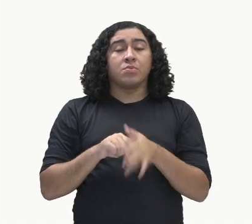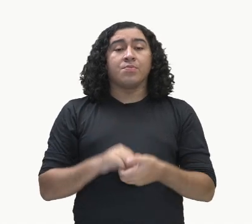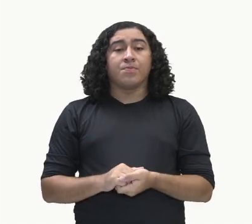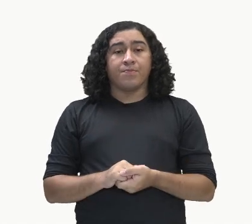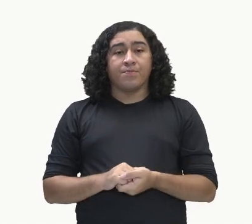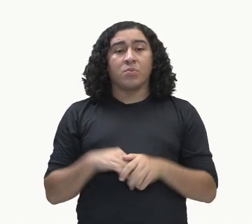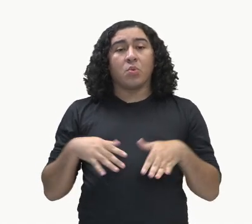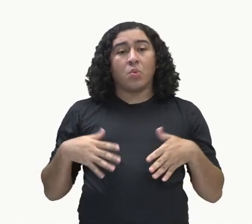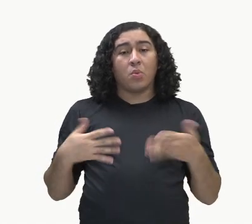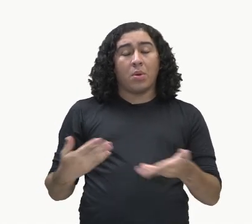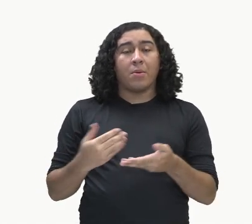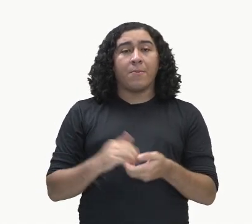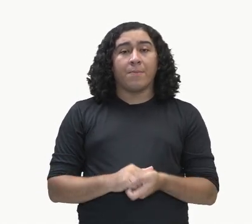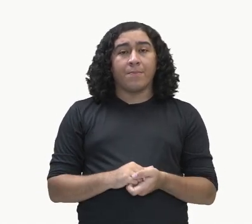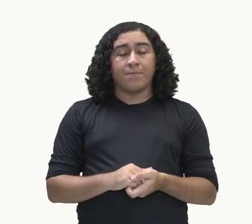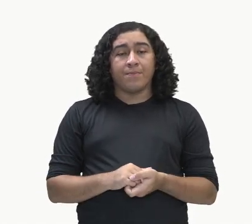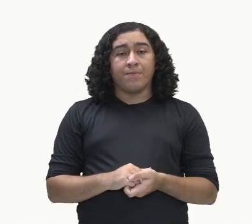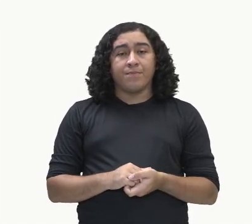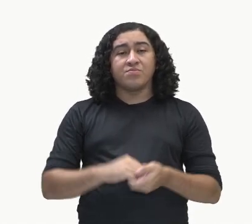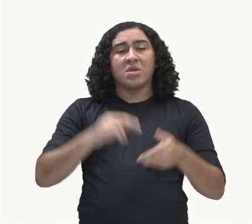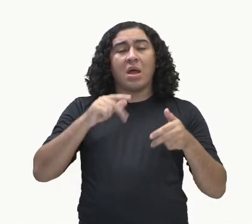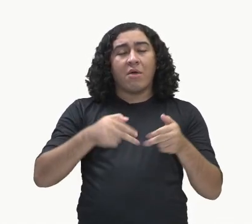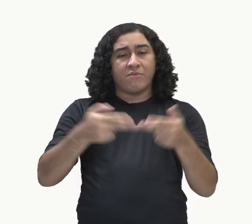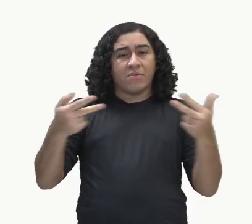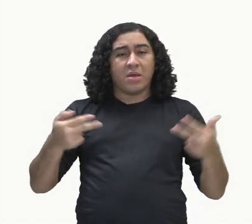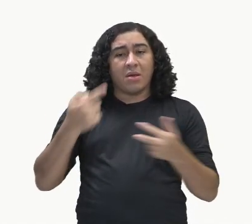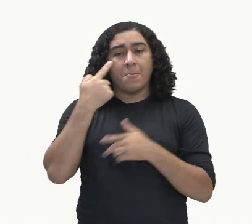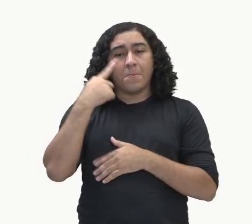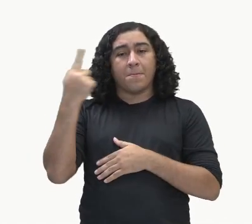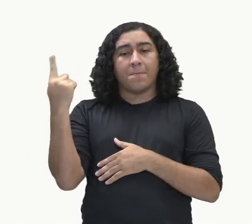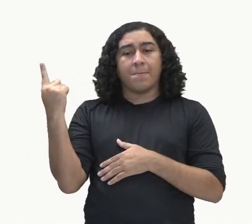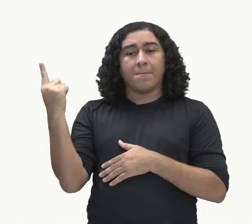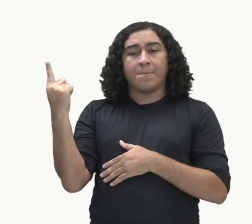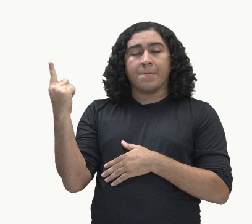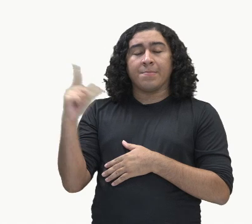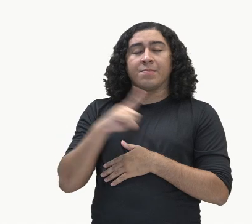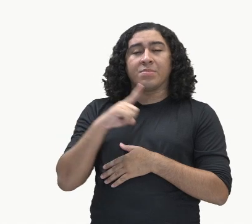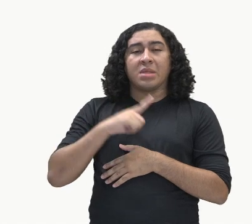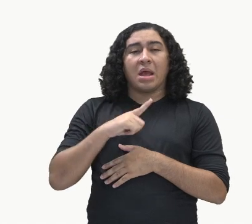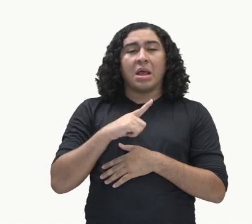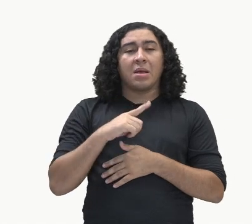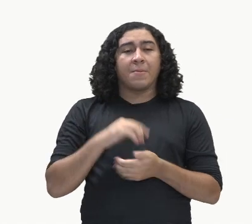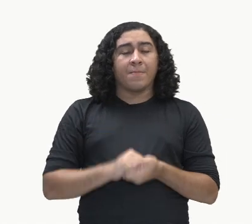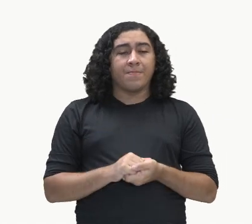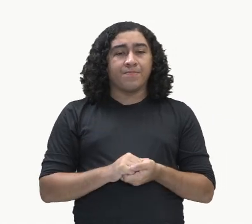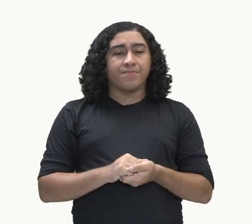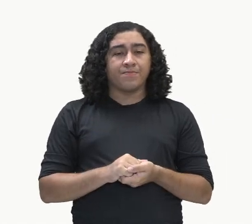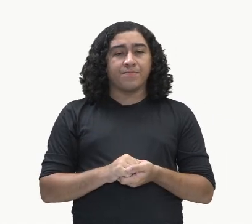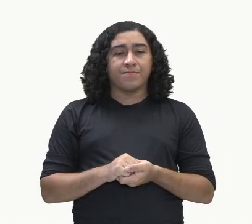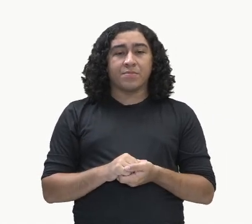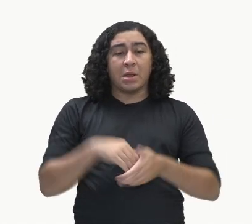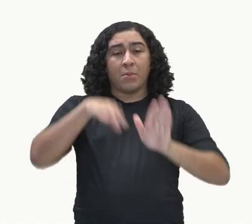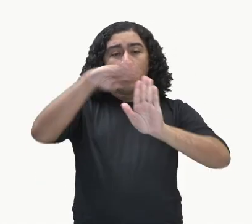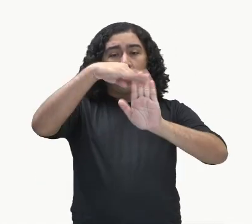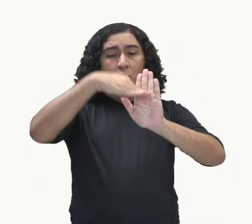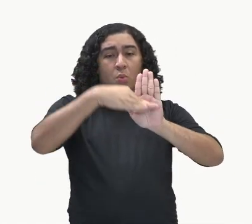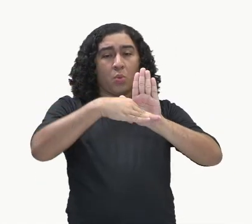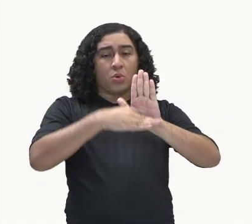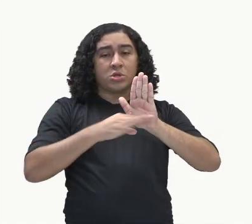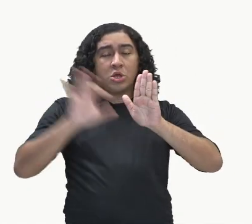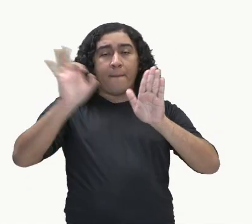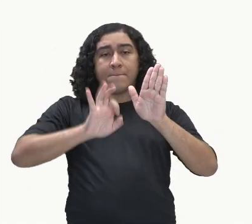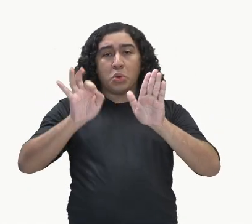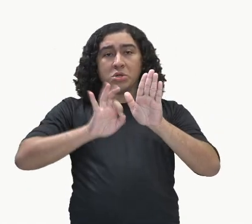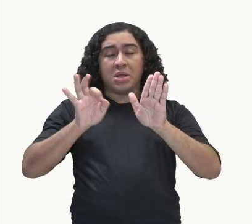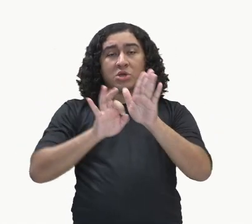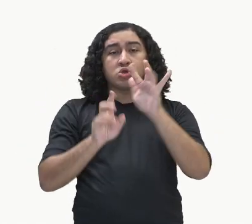is approximately, e aí ele vai dar para você um pequeno mapa aqui dos